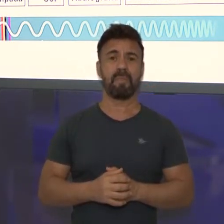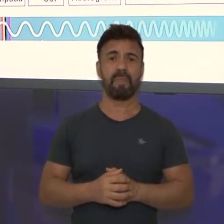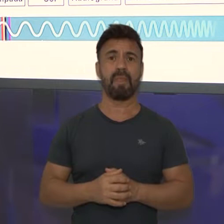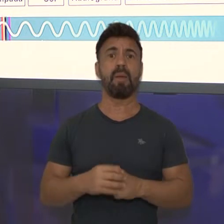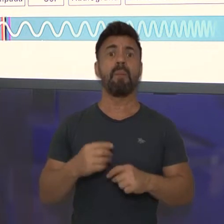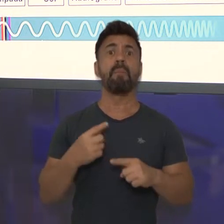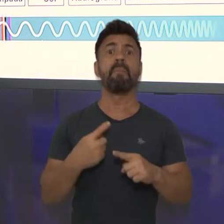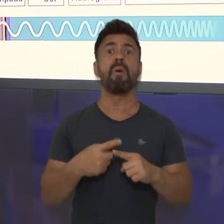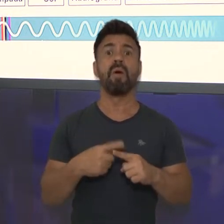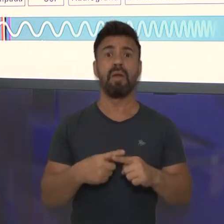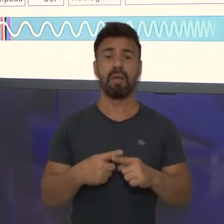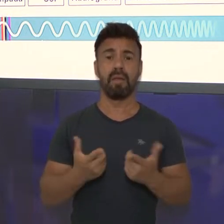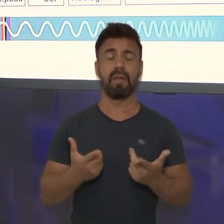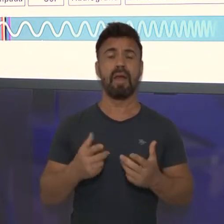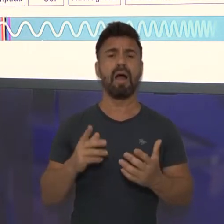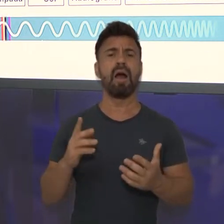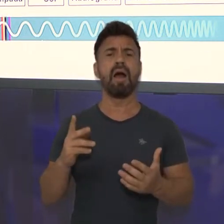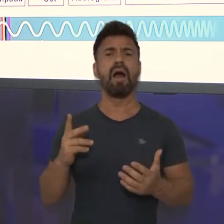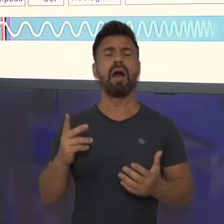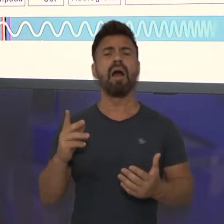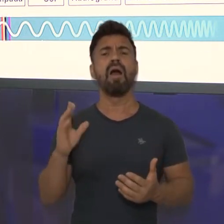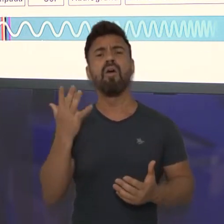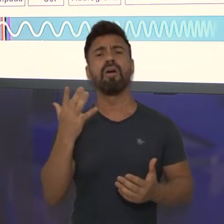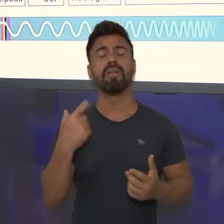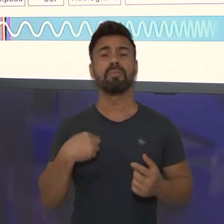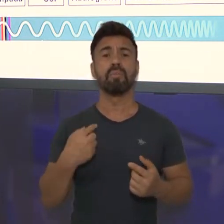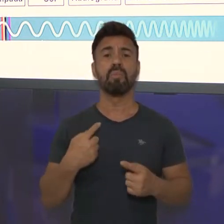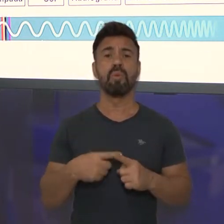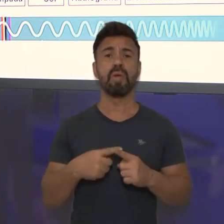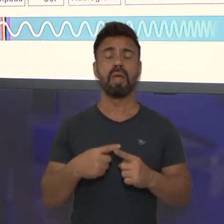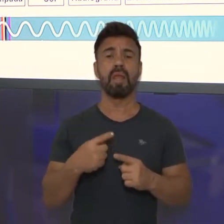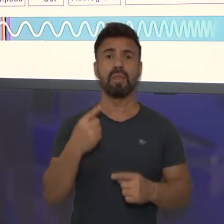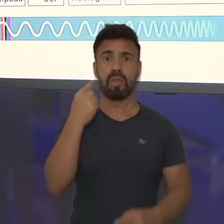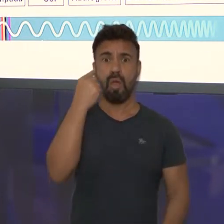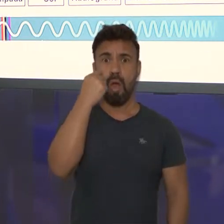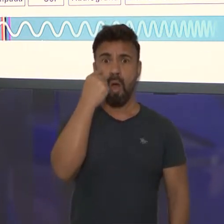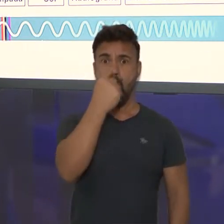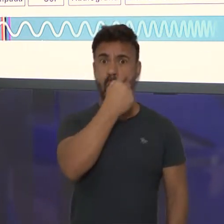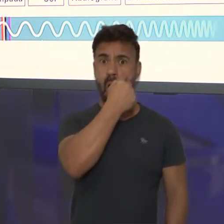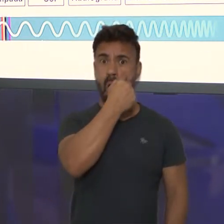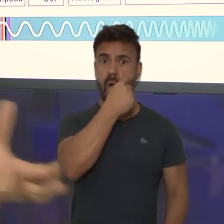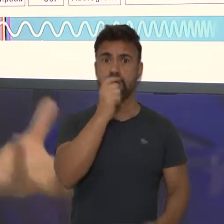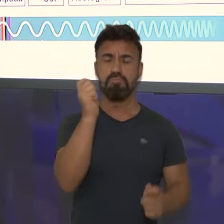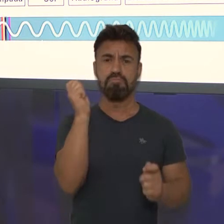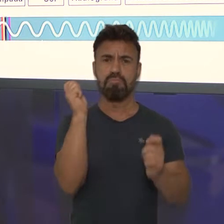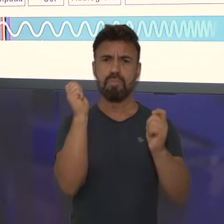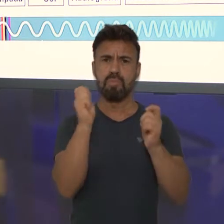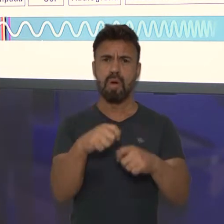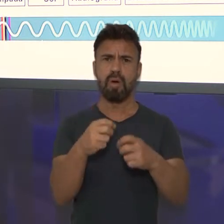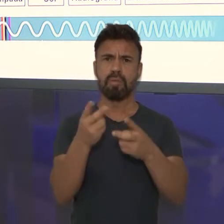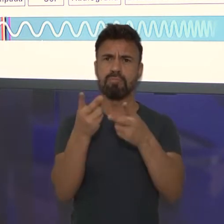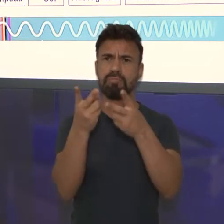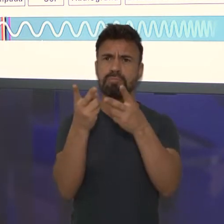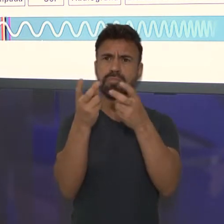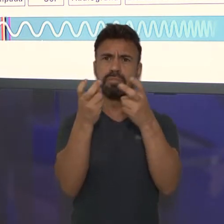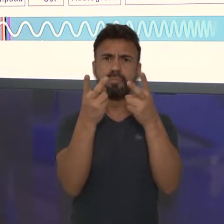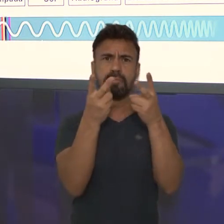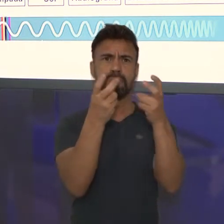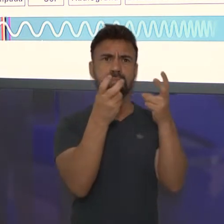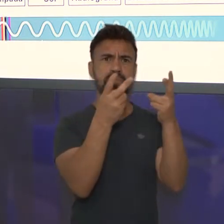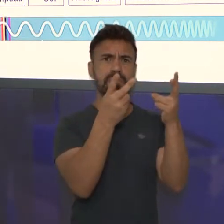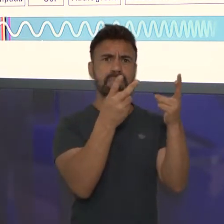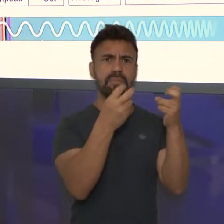Isso acontece porque a retina ela tem a capacidade de captar